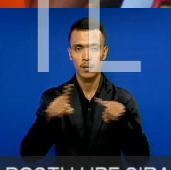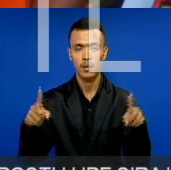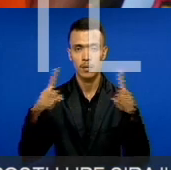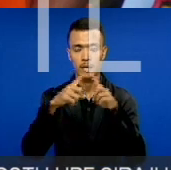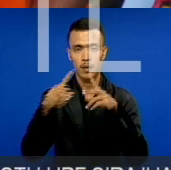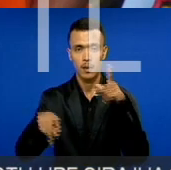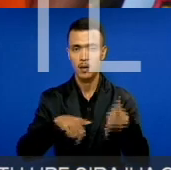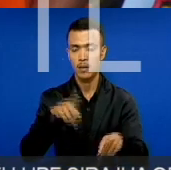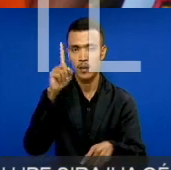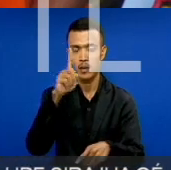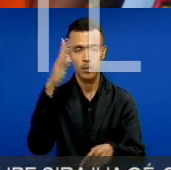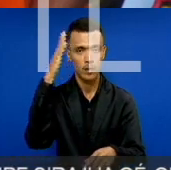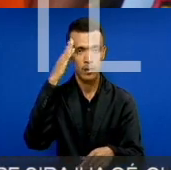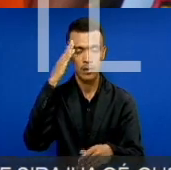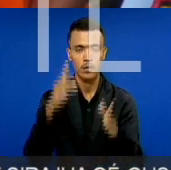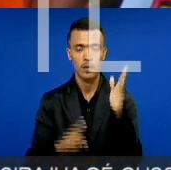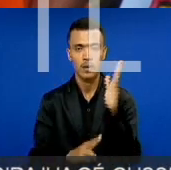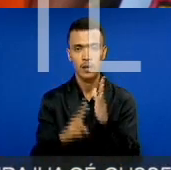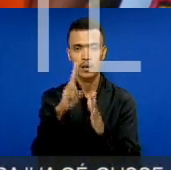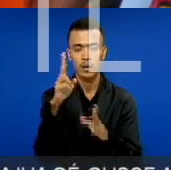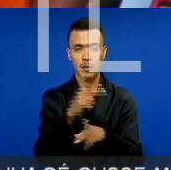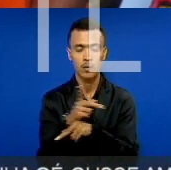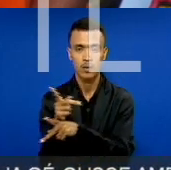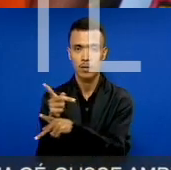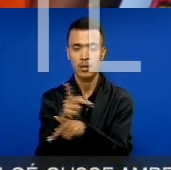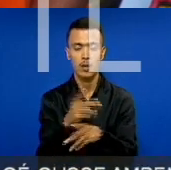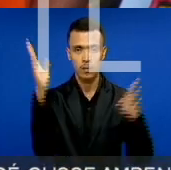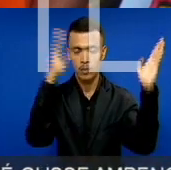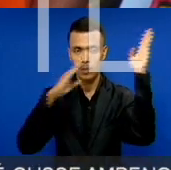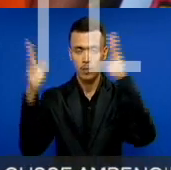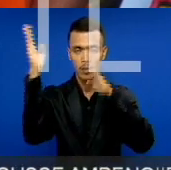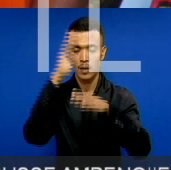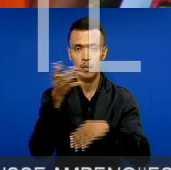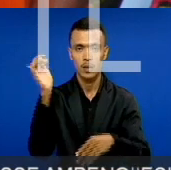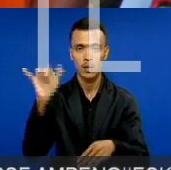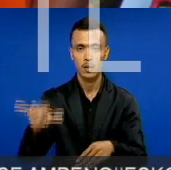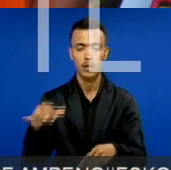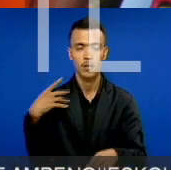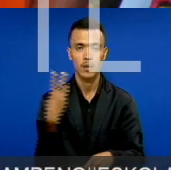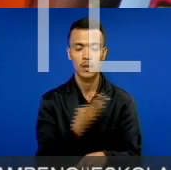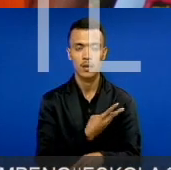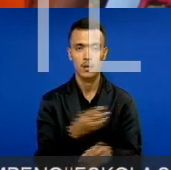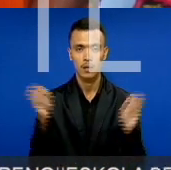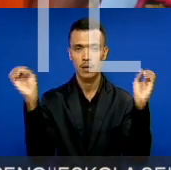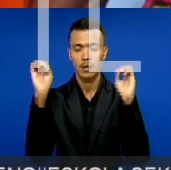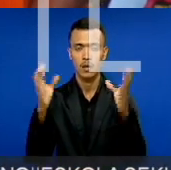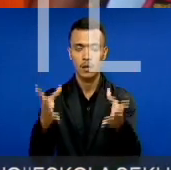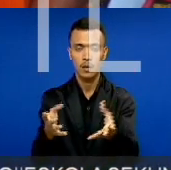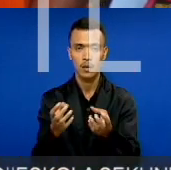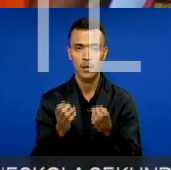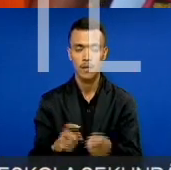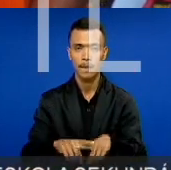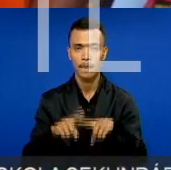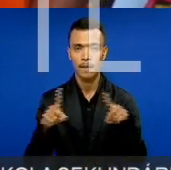as, a torne para ver o mínimo. Evita problemas era nebem kita hotelah cara nebem mas bem